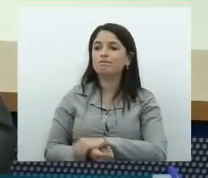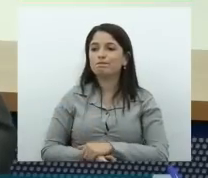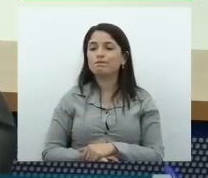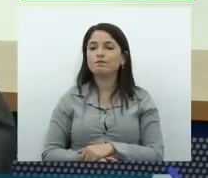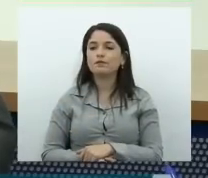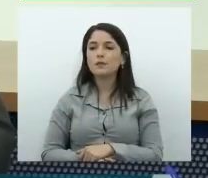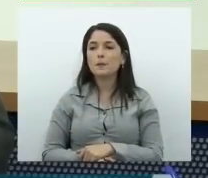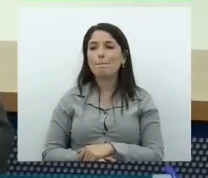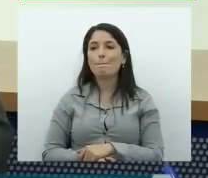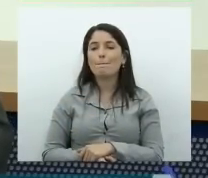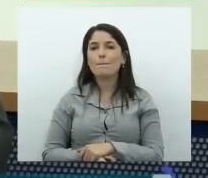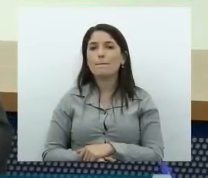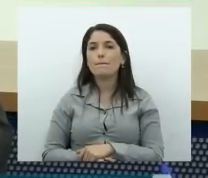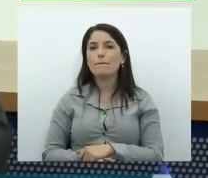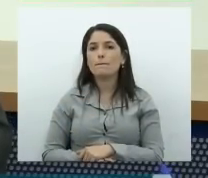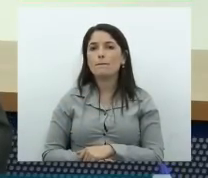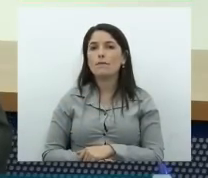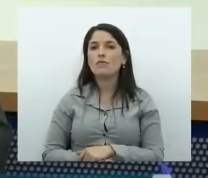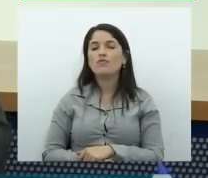é um partido que realmente...